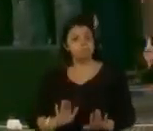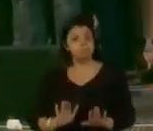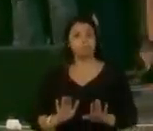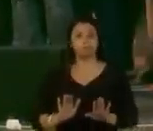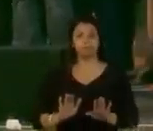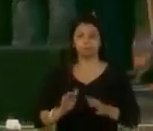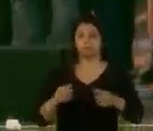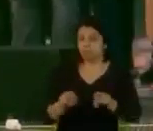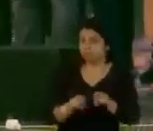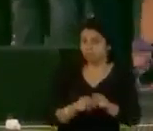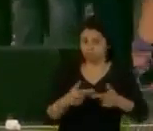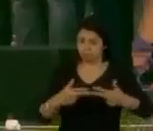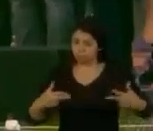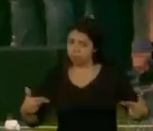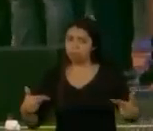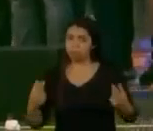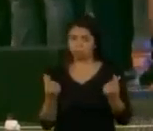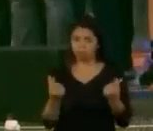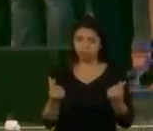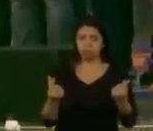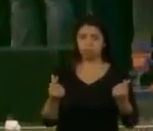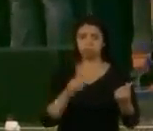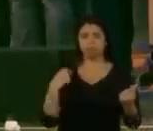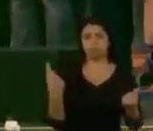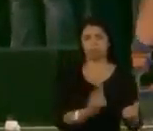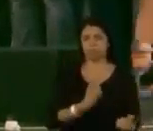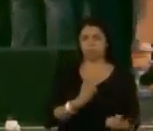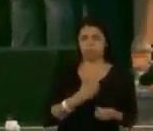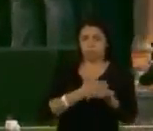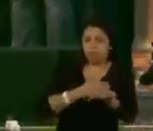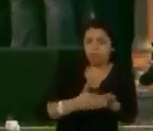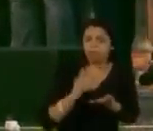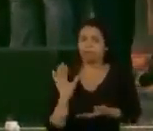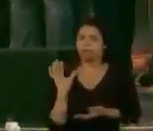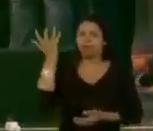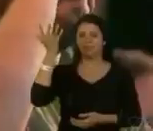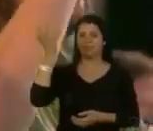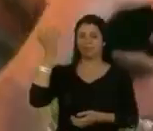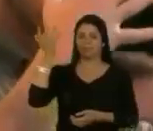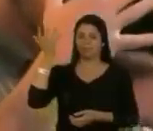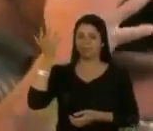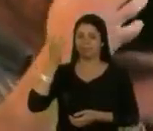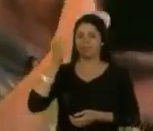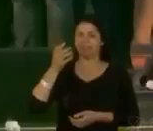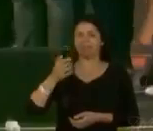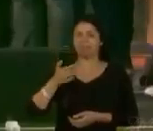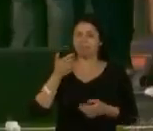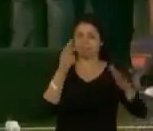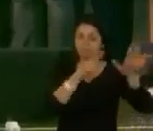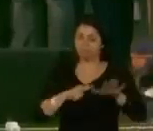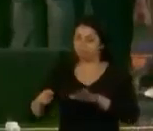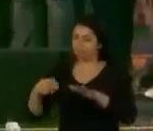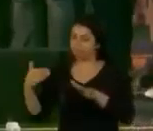questões materiais, nós começamos a resolvê-las nas últimas semanas.